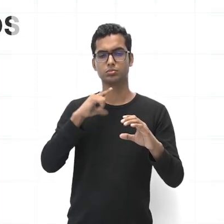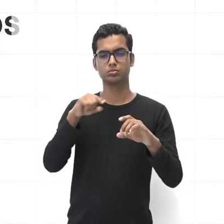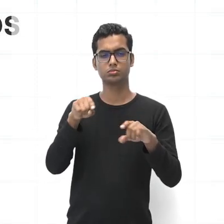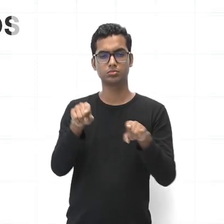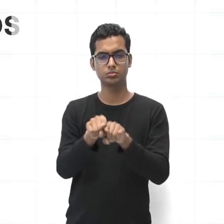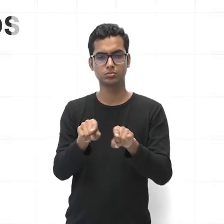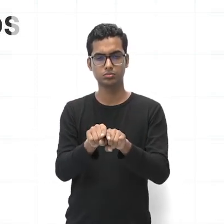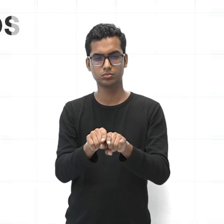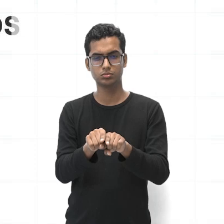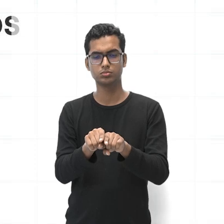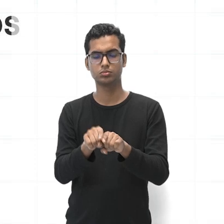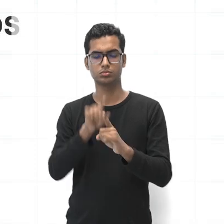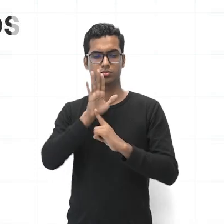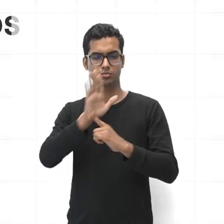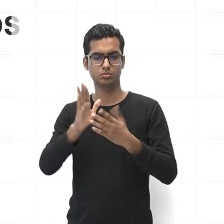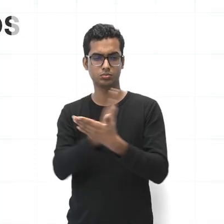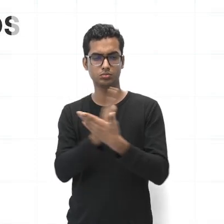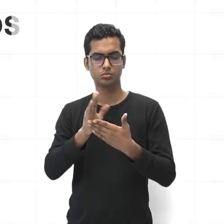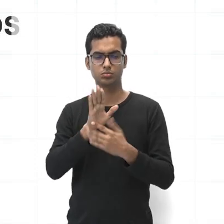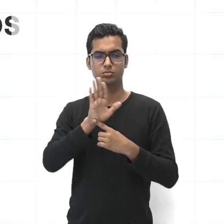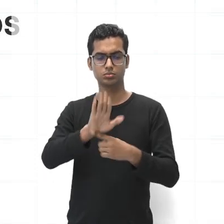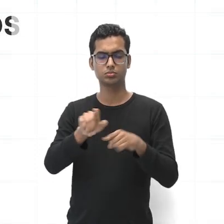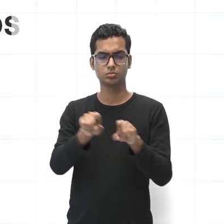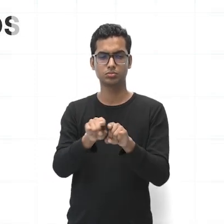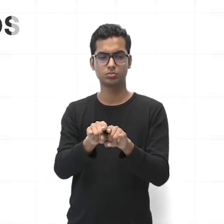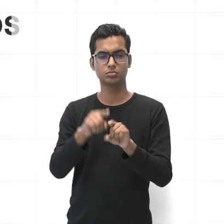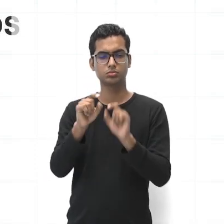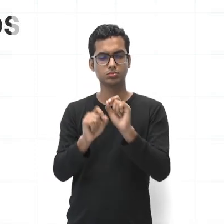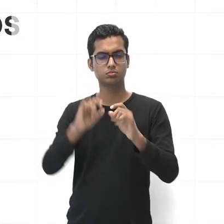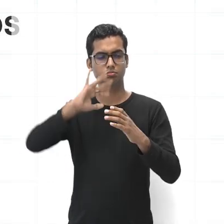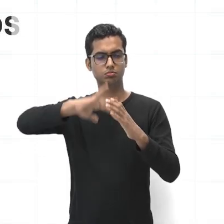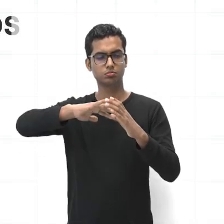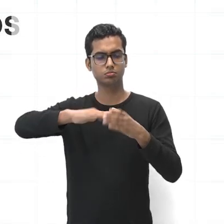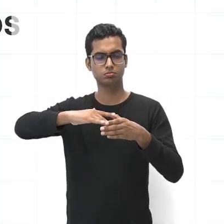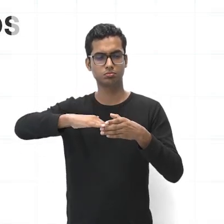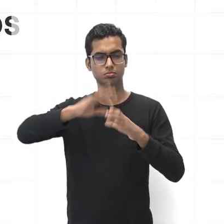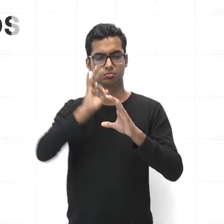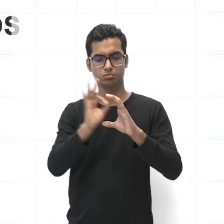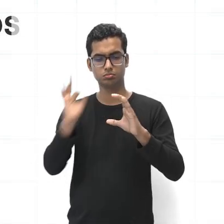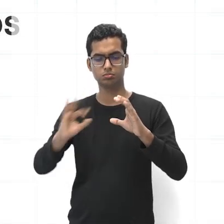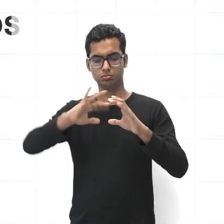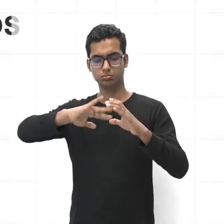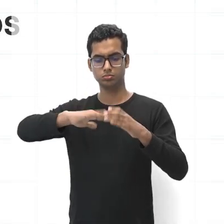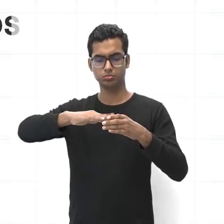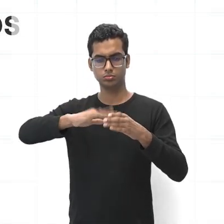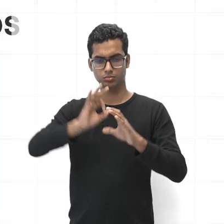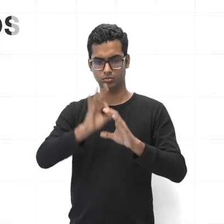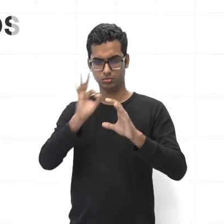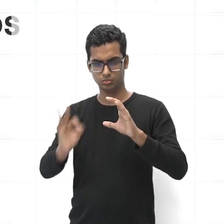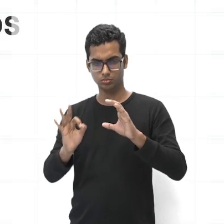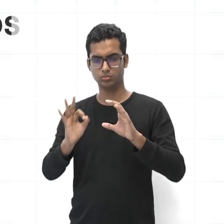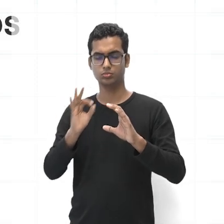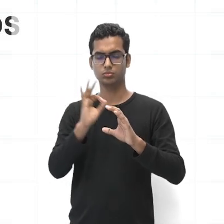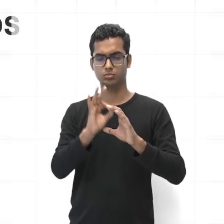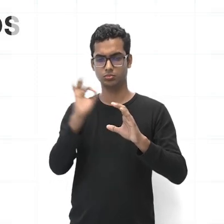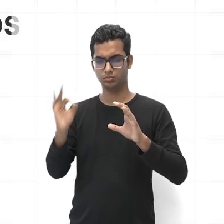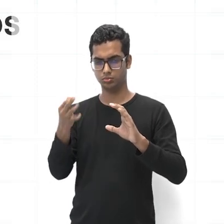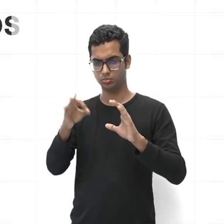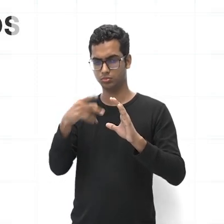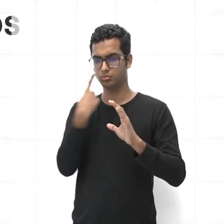gliossomos. Porém, apresentam quem? Os lisossomos, os quais não são encontrados em células